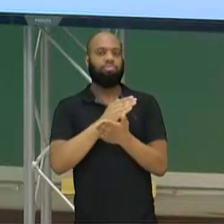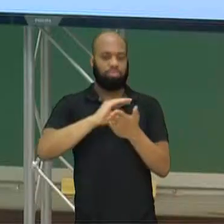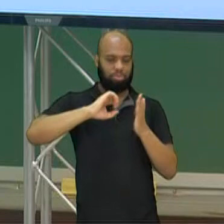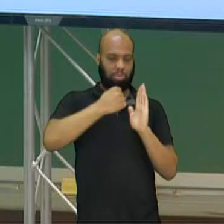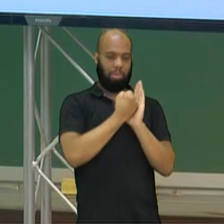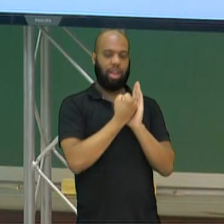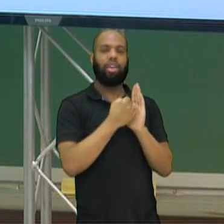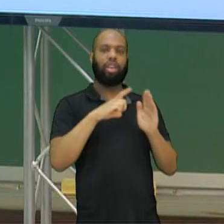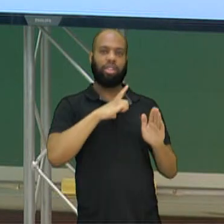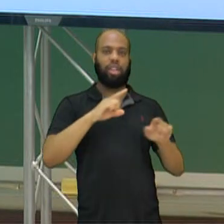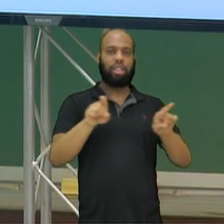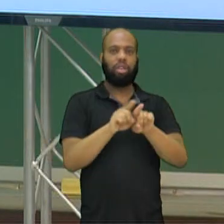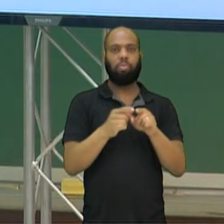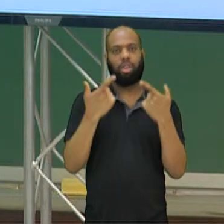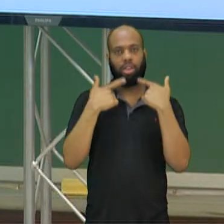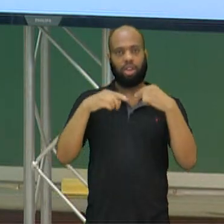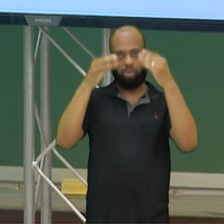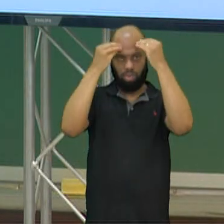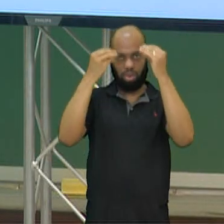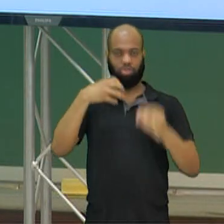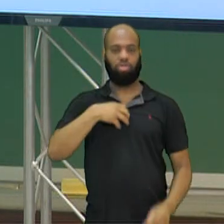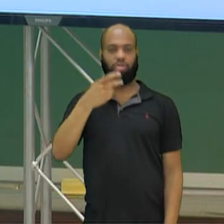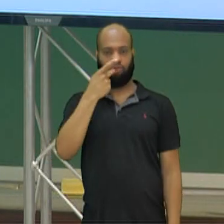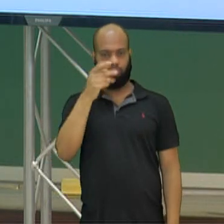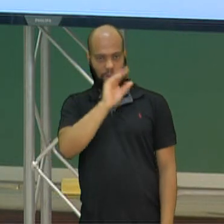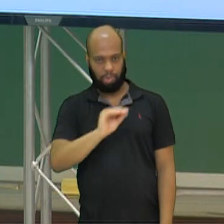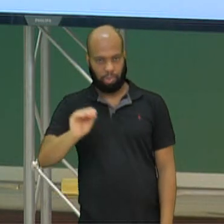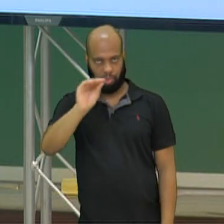linguagem falada.